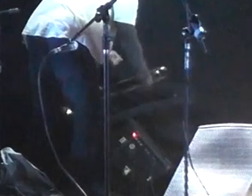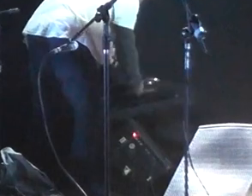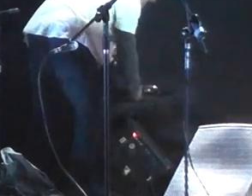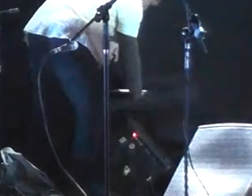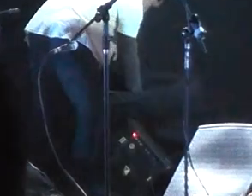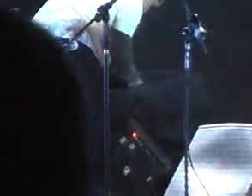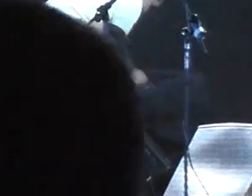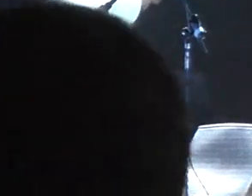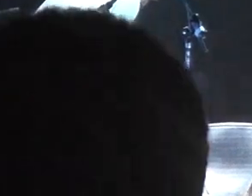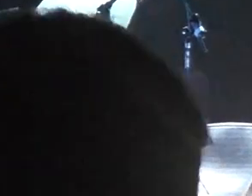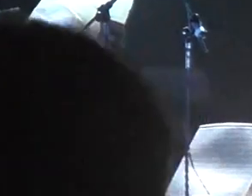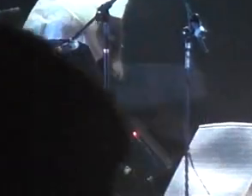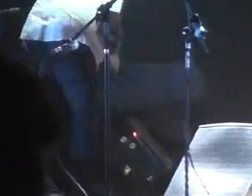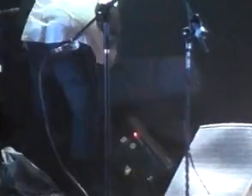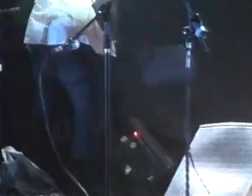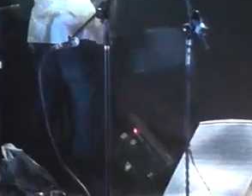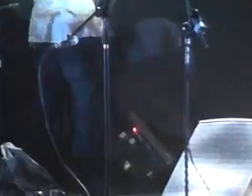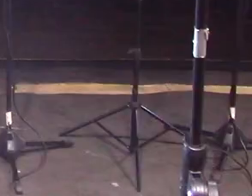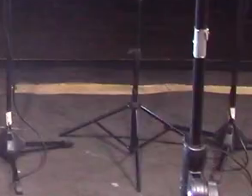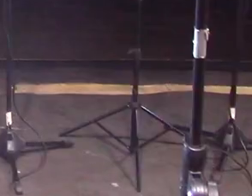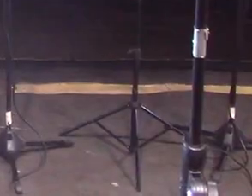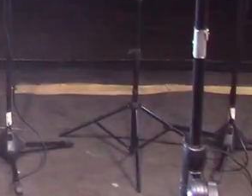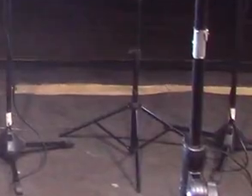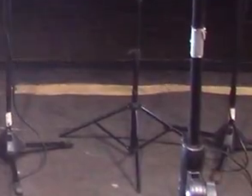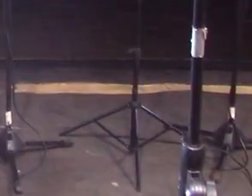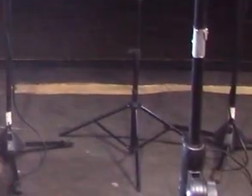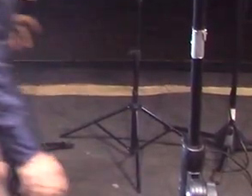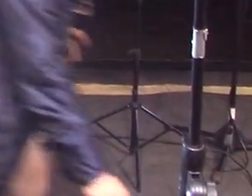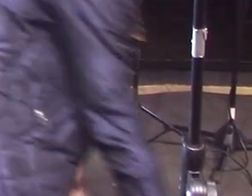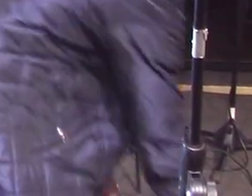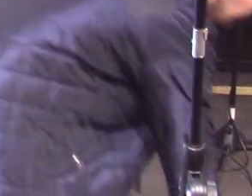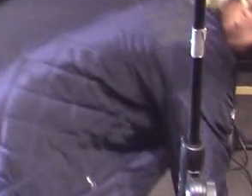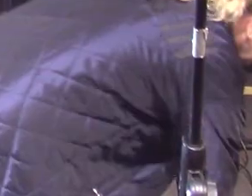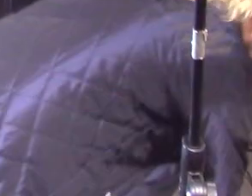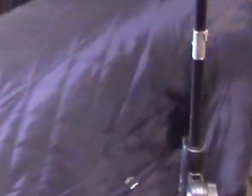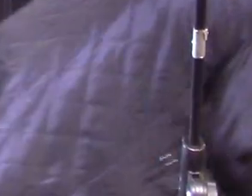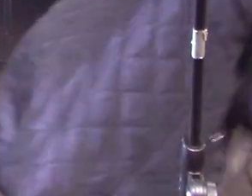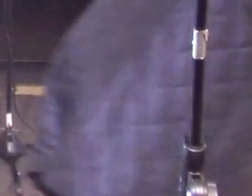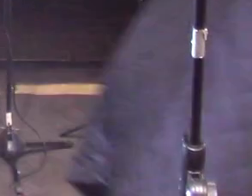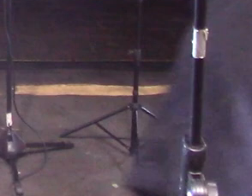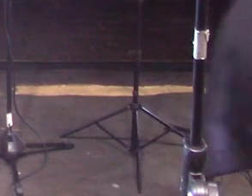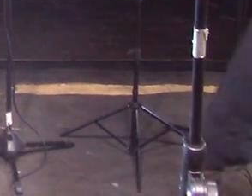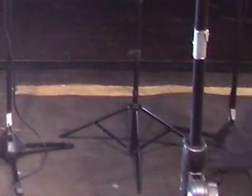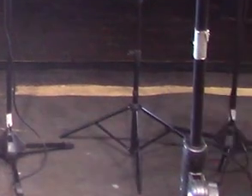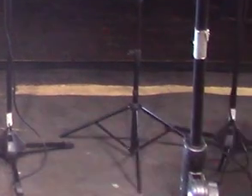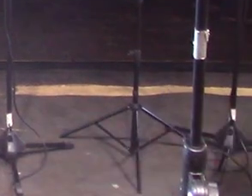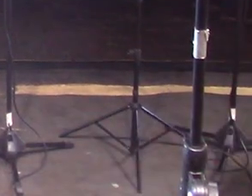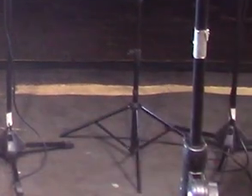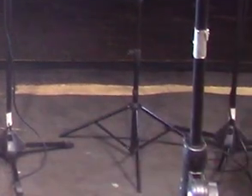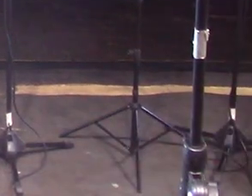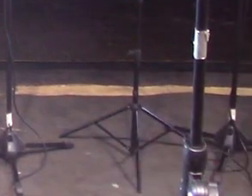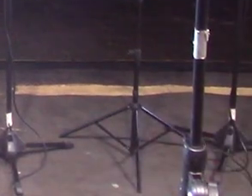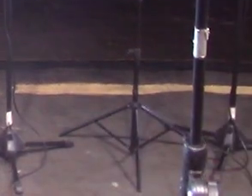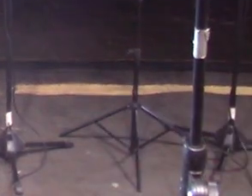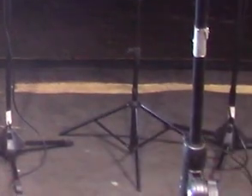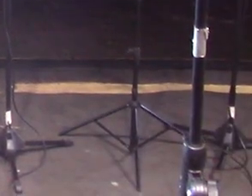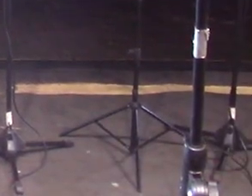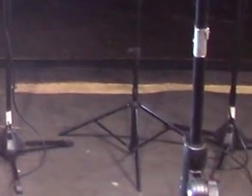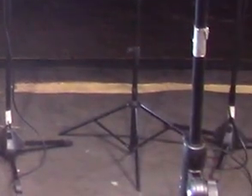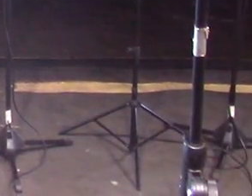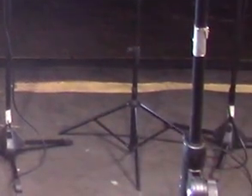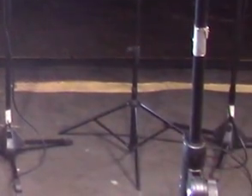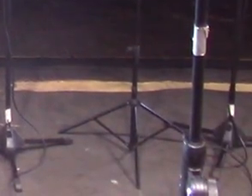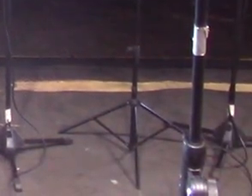da firma, a pedido da firma, sarra, na gota da pitada com cordão de